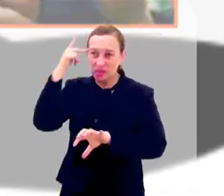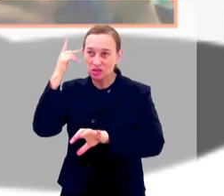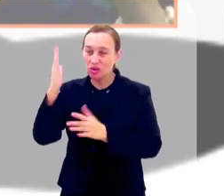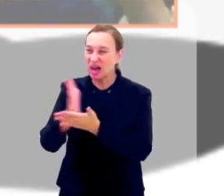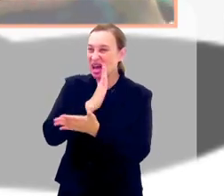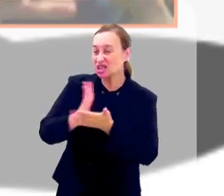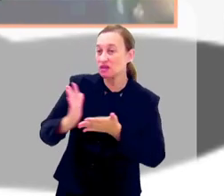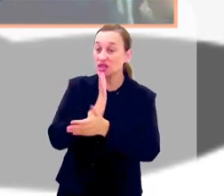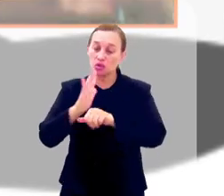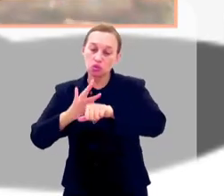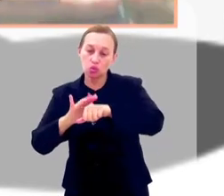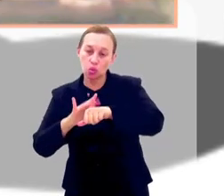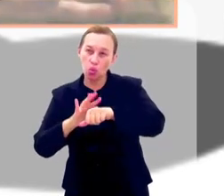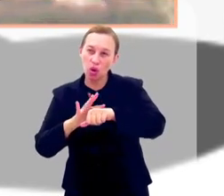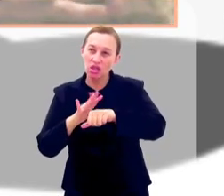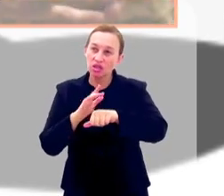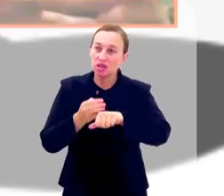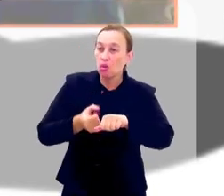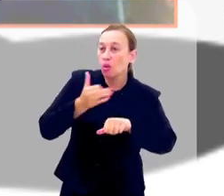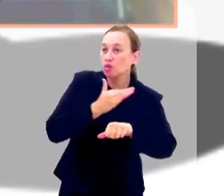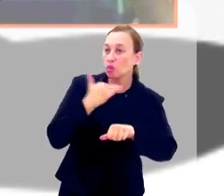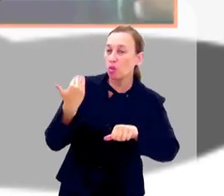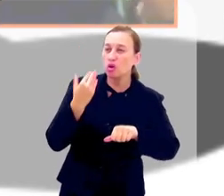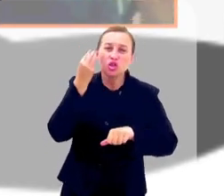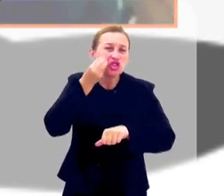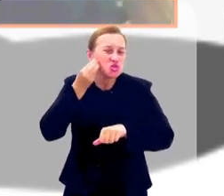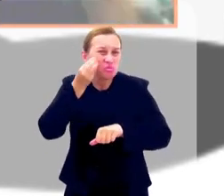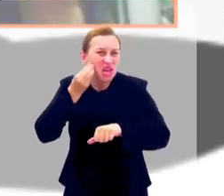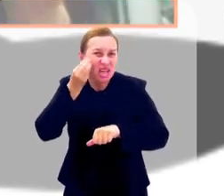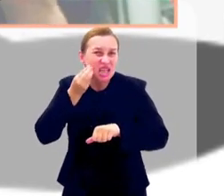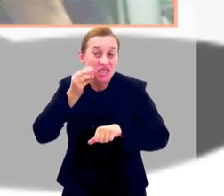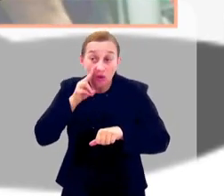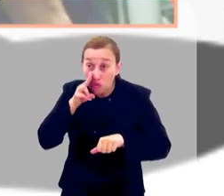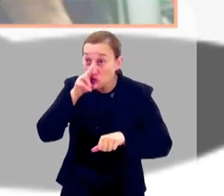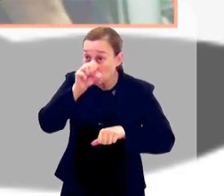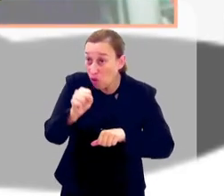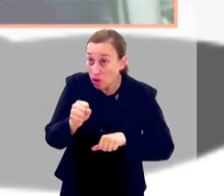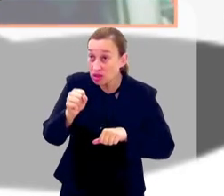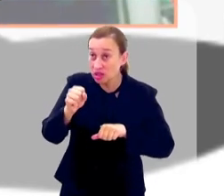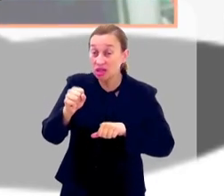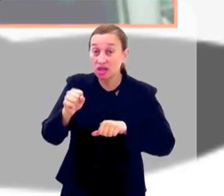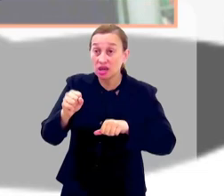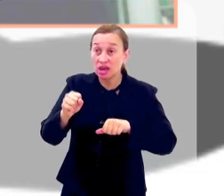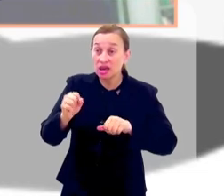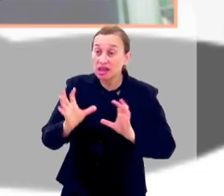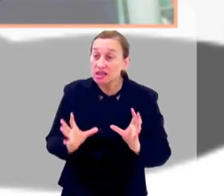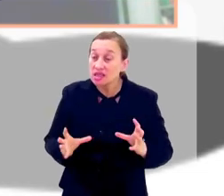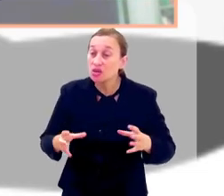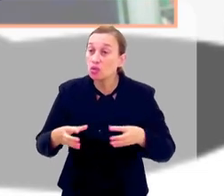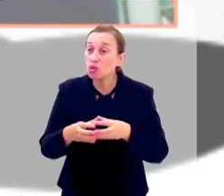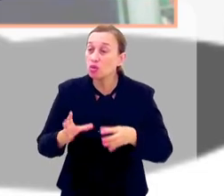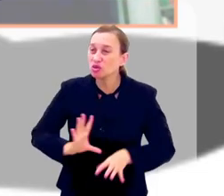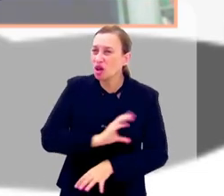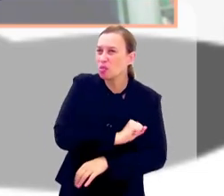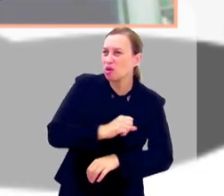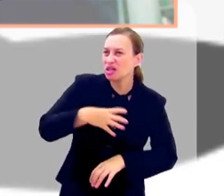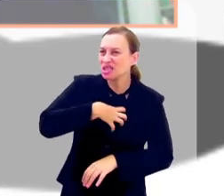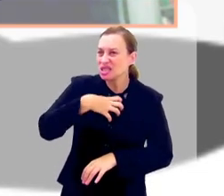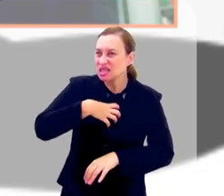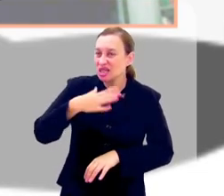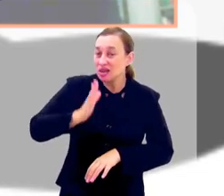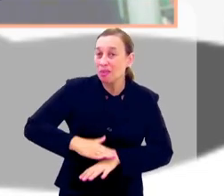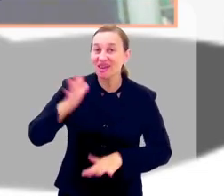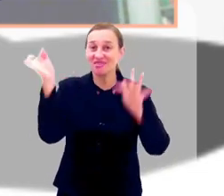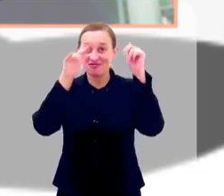inclusive, gente, às vezes em doença terminal, acaba experimentando de uma maneira tão forte essa rede de amor, que consegue